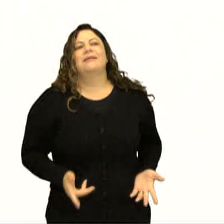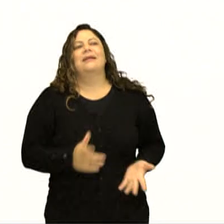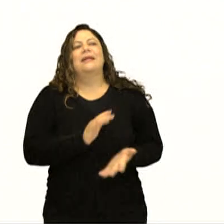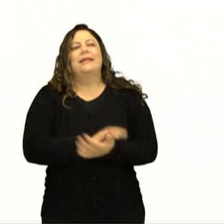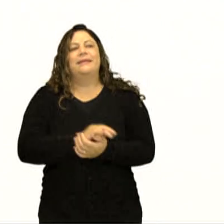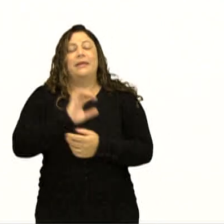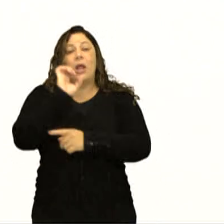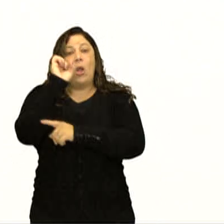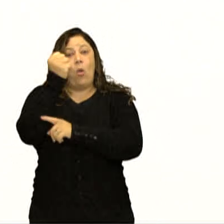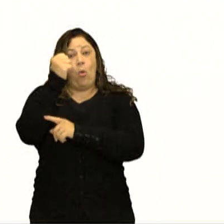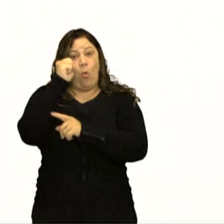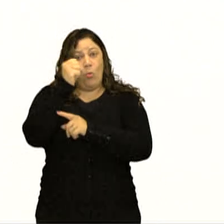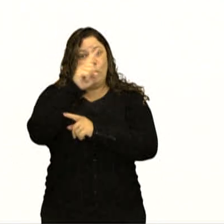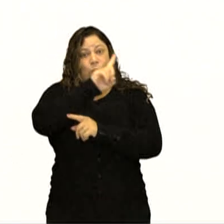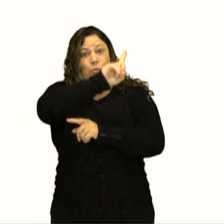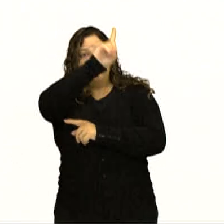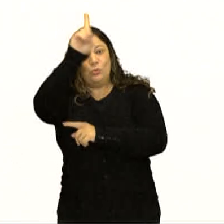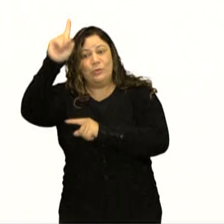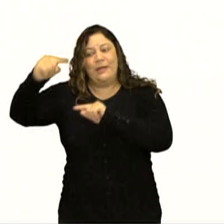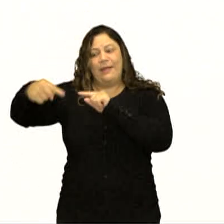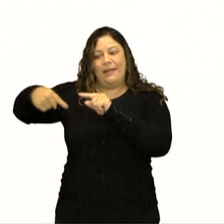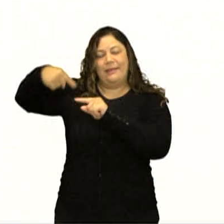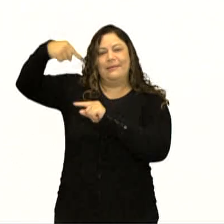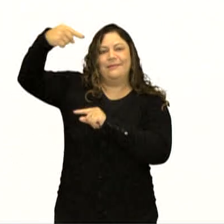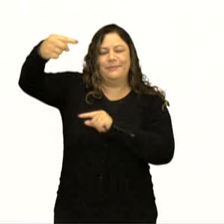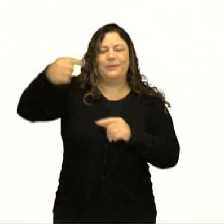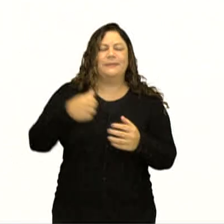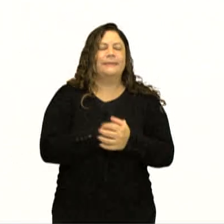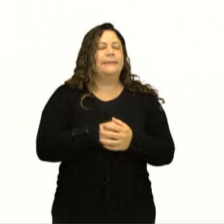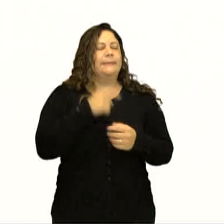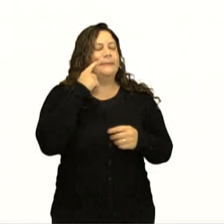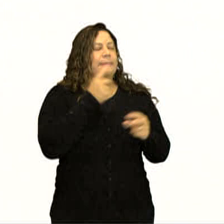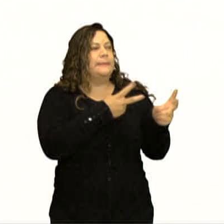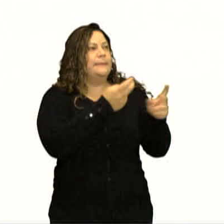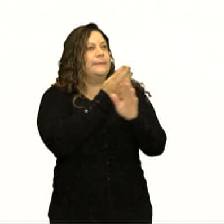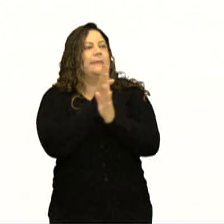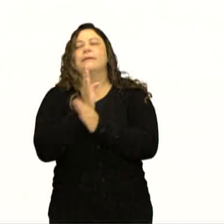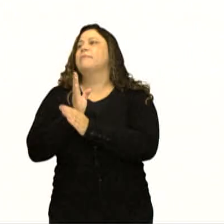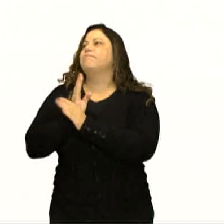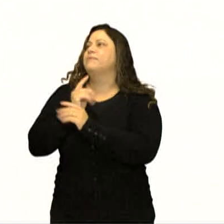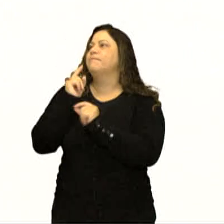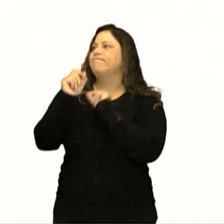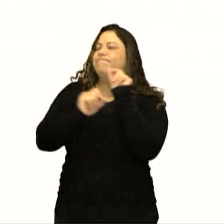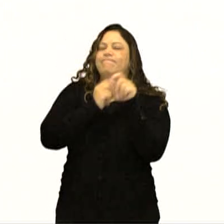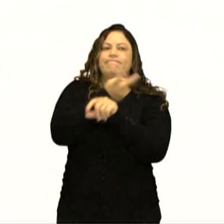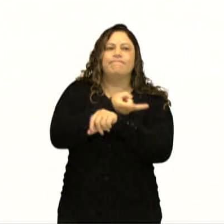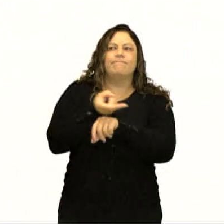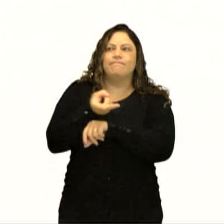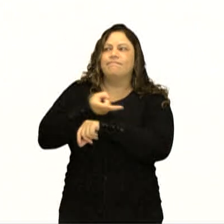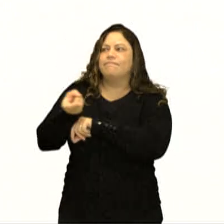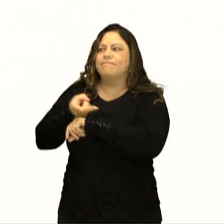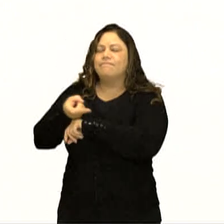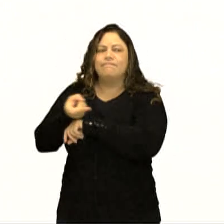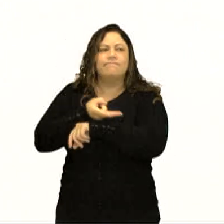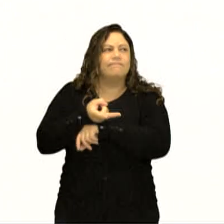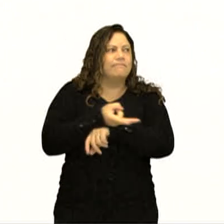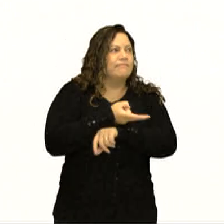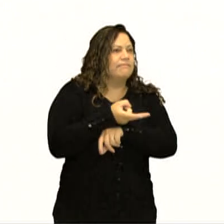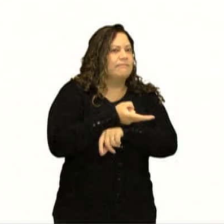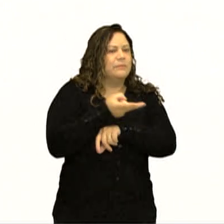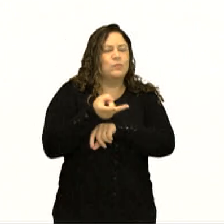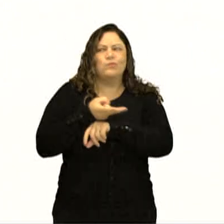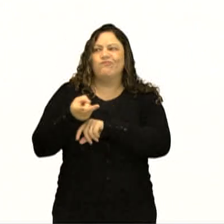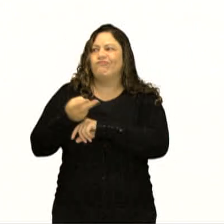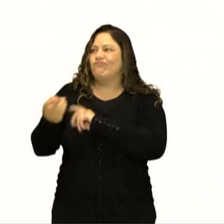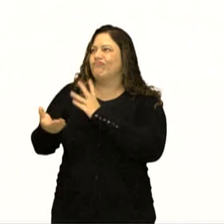8 dias depois, o Norberto percorria de bonde pela 100ª vez as Laranjeiras, quando, nas